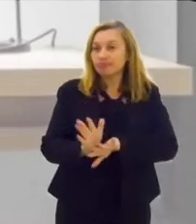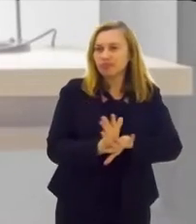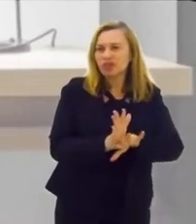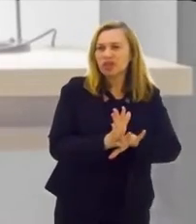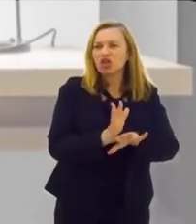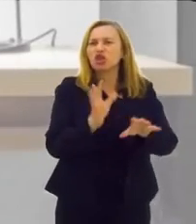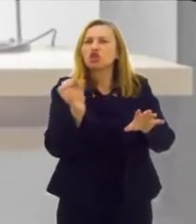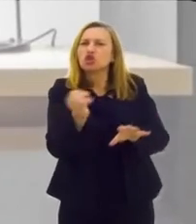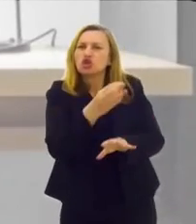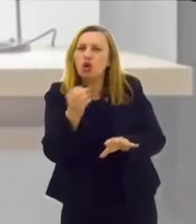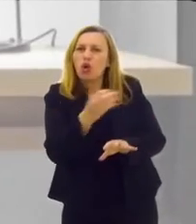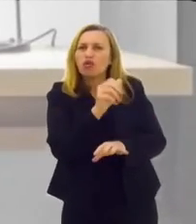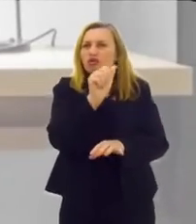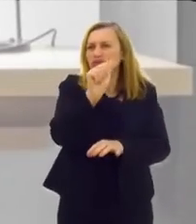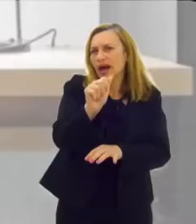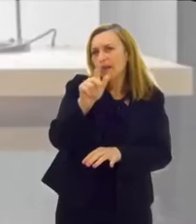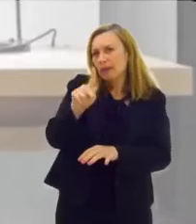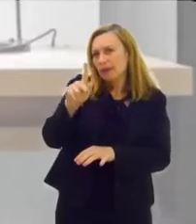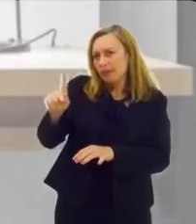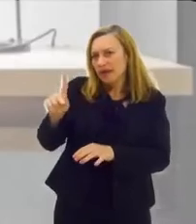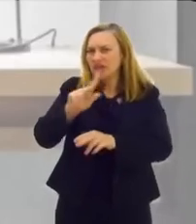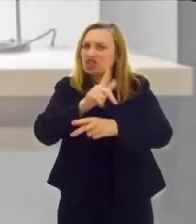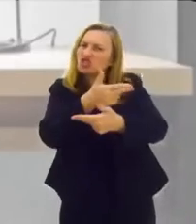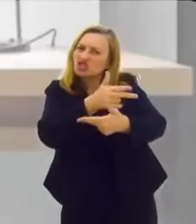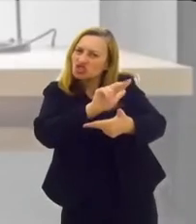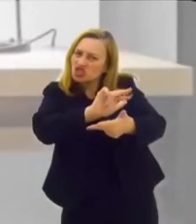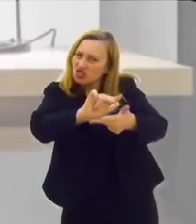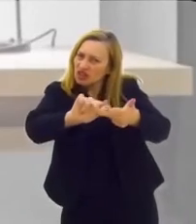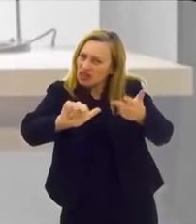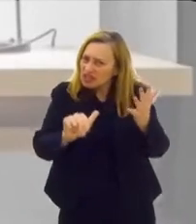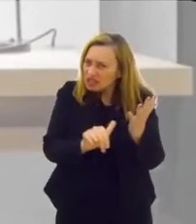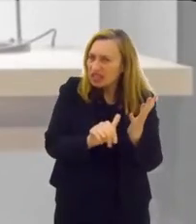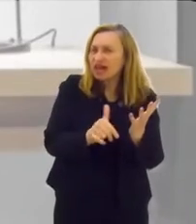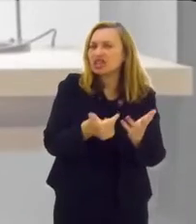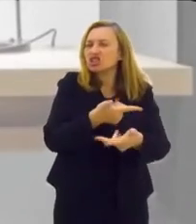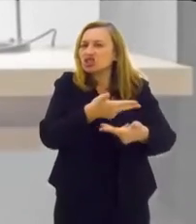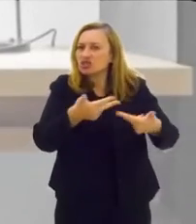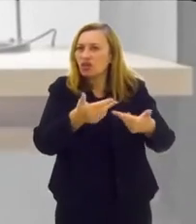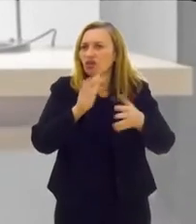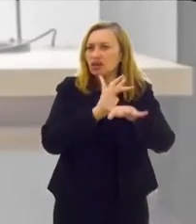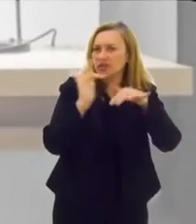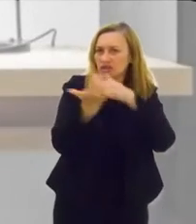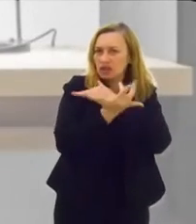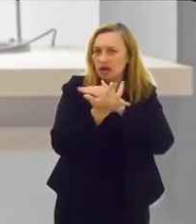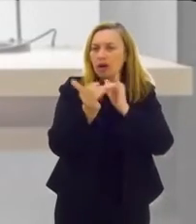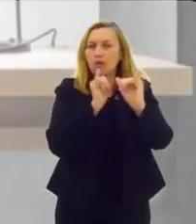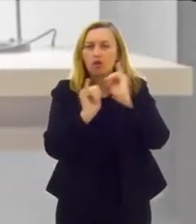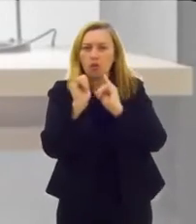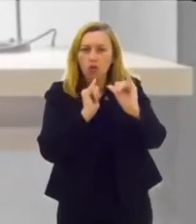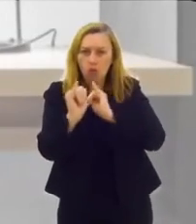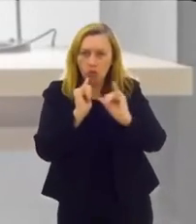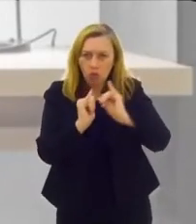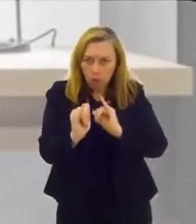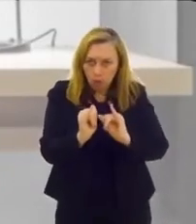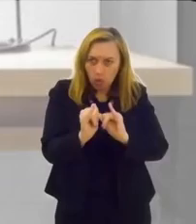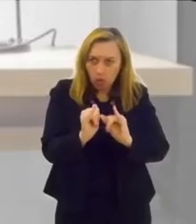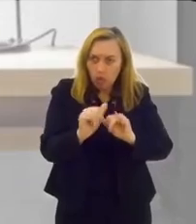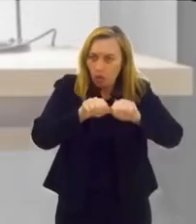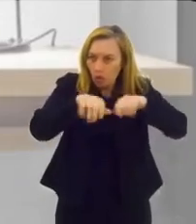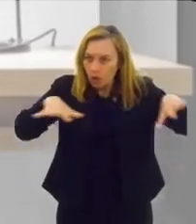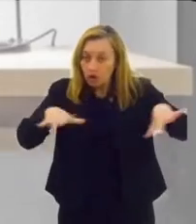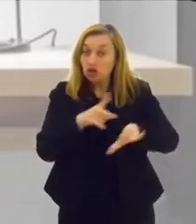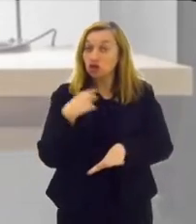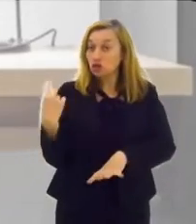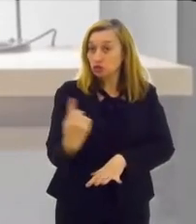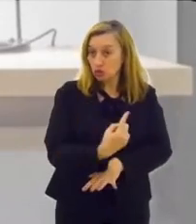de tantos novos aplicativos, tanta diversidade de novas redes sociais para se divulgar uma informação,